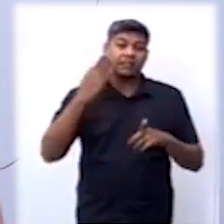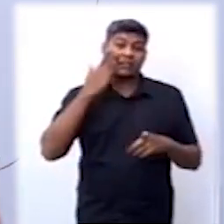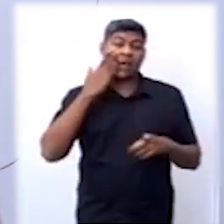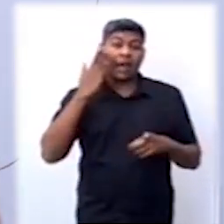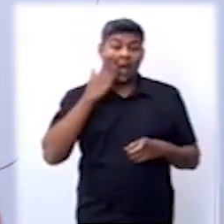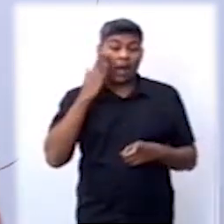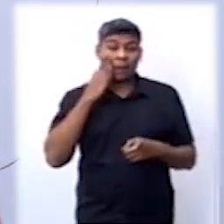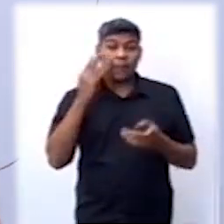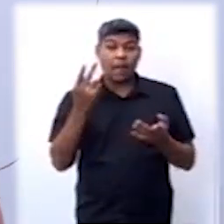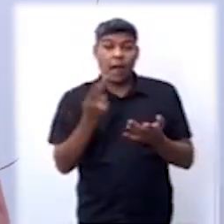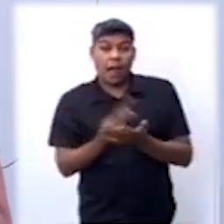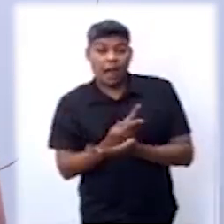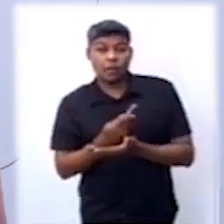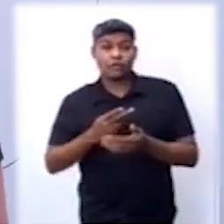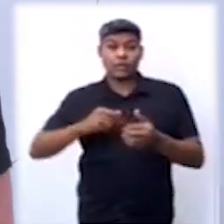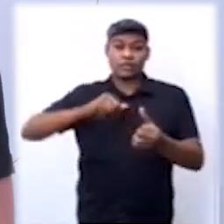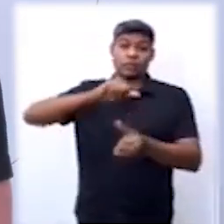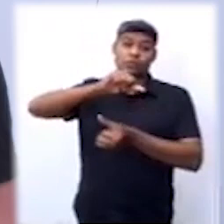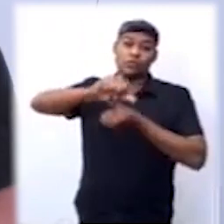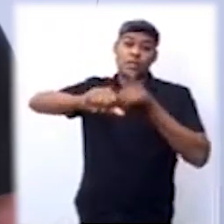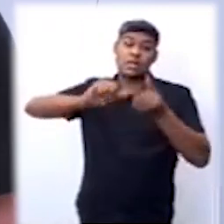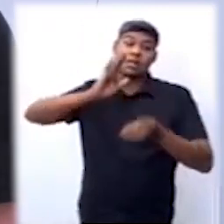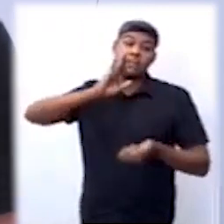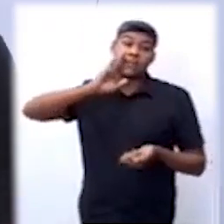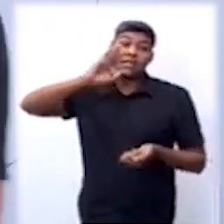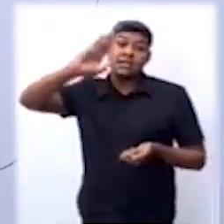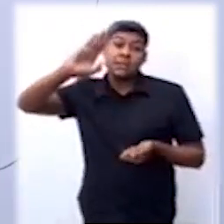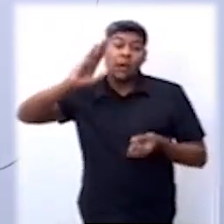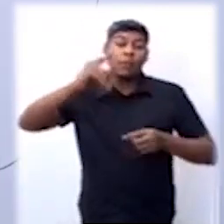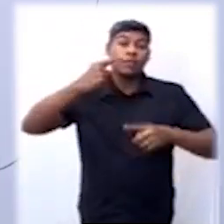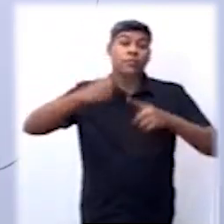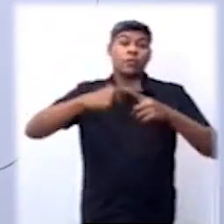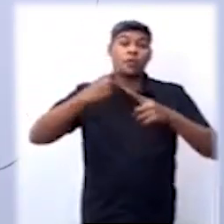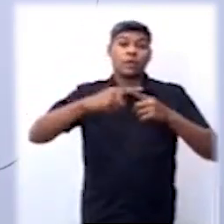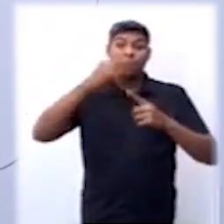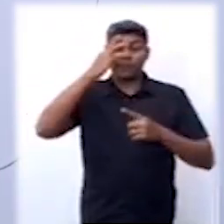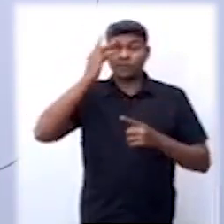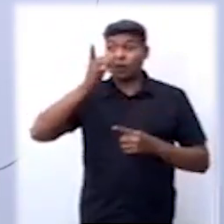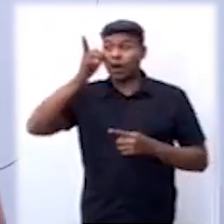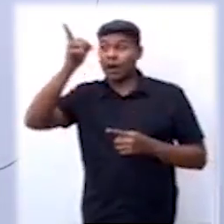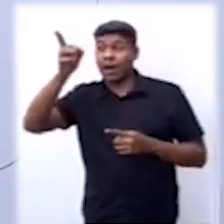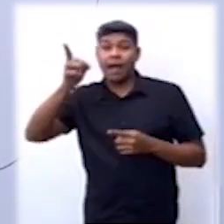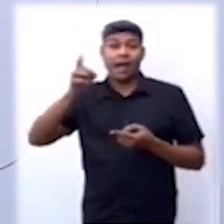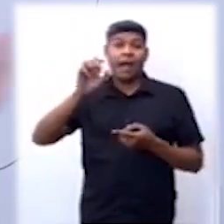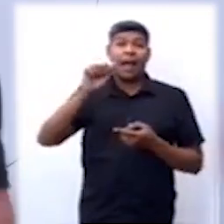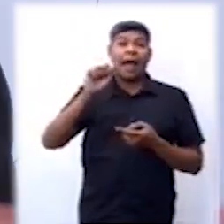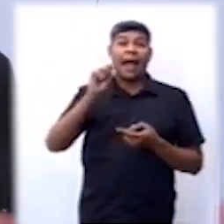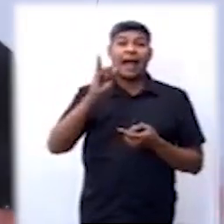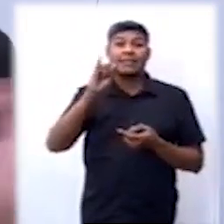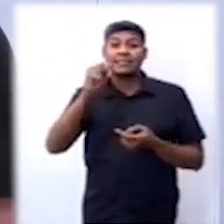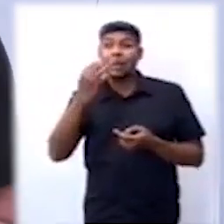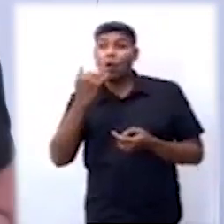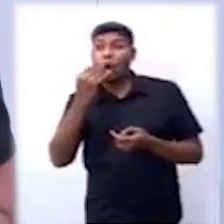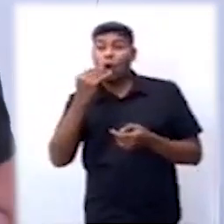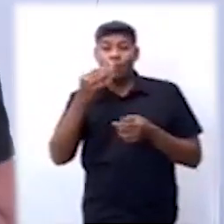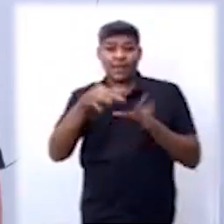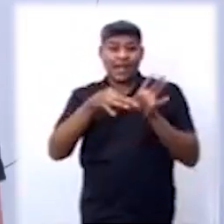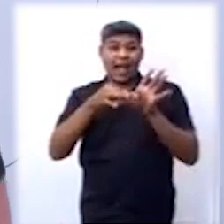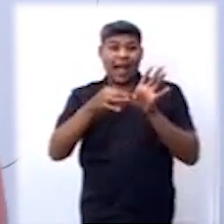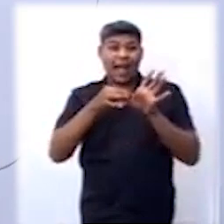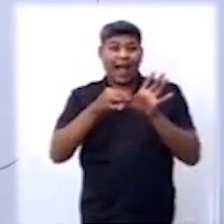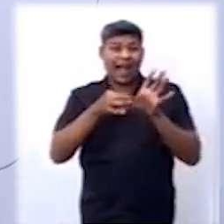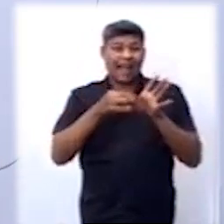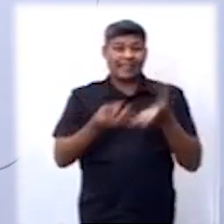que ele sofreu mutação principalmente porque pessoas lá na Ásia têm o hábito de comer carne crua,